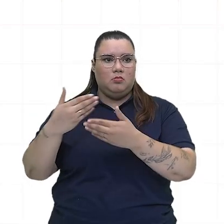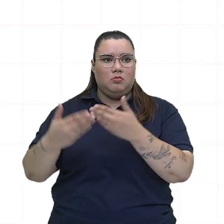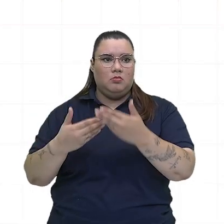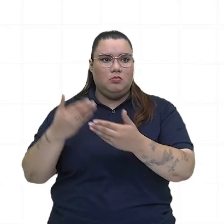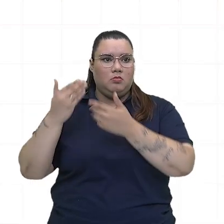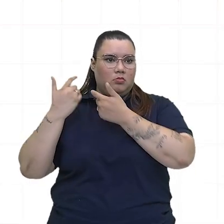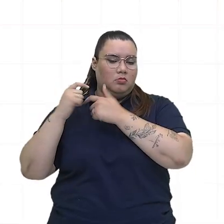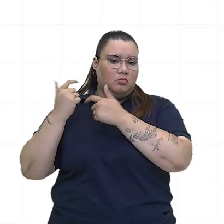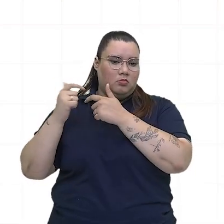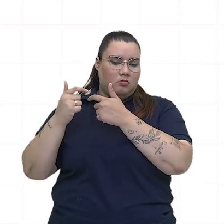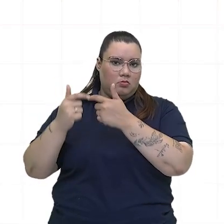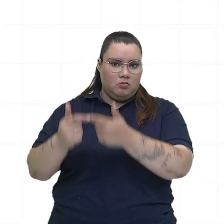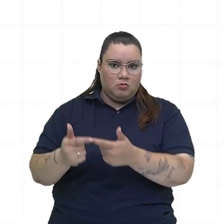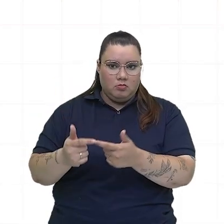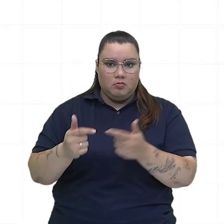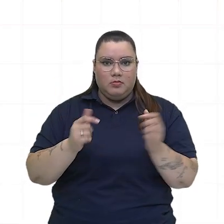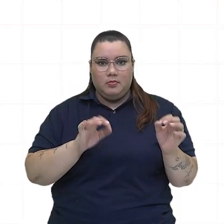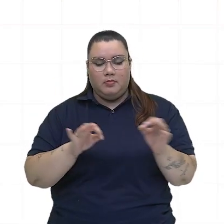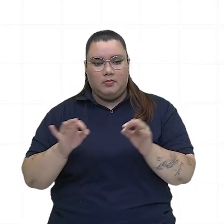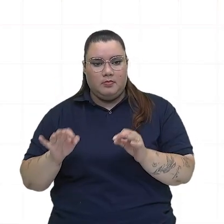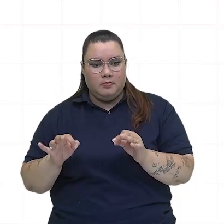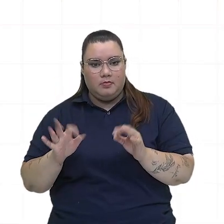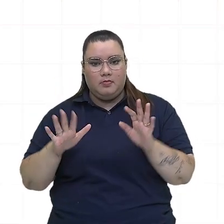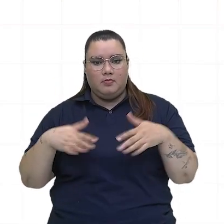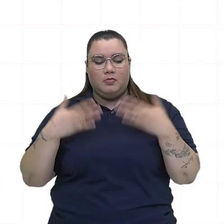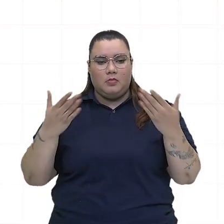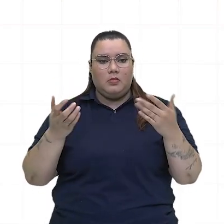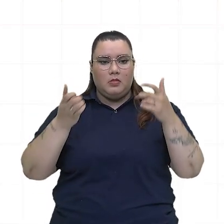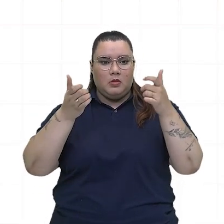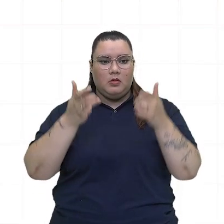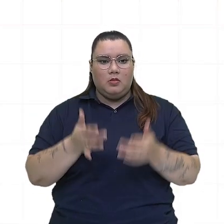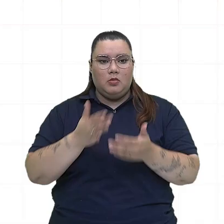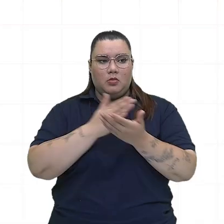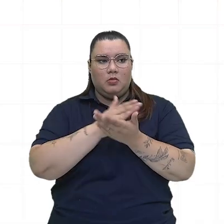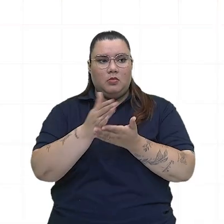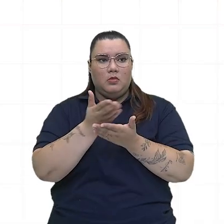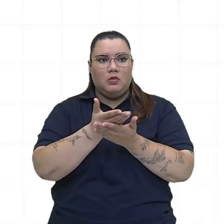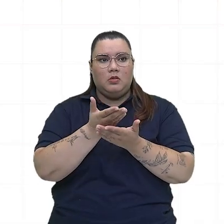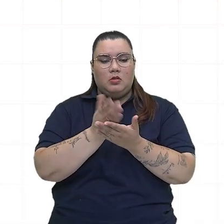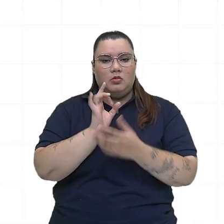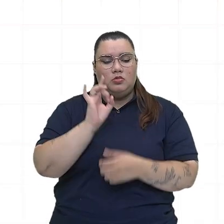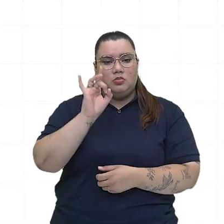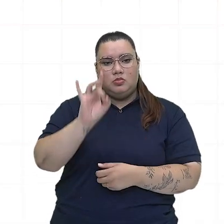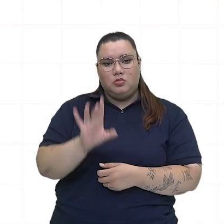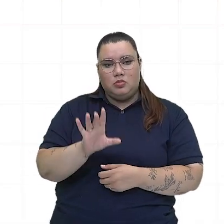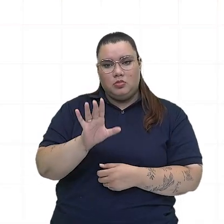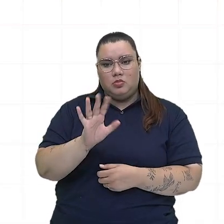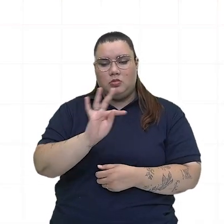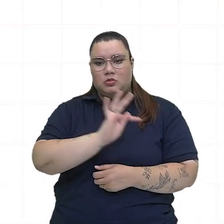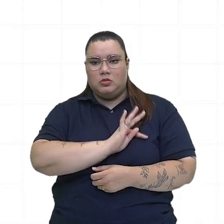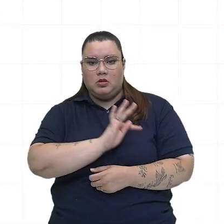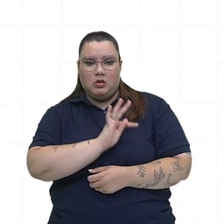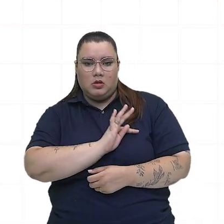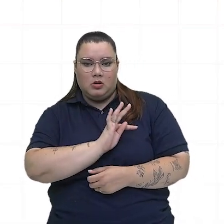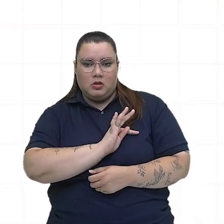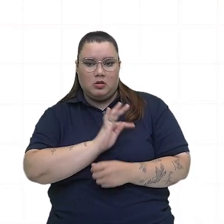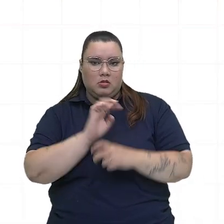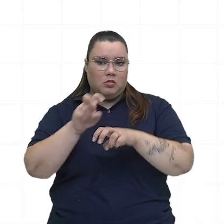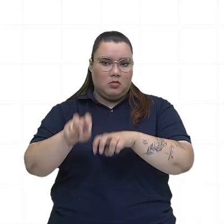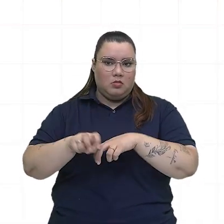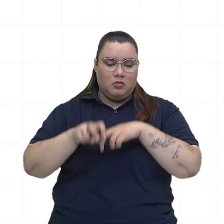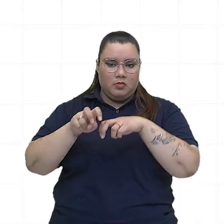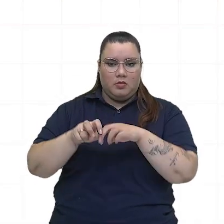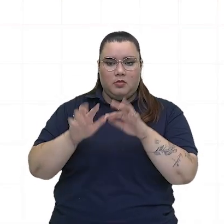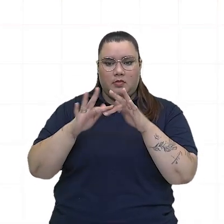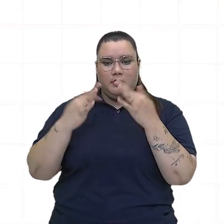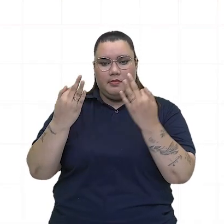há várias gerações. Então, como disse lá no início, não são somente as técnicas que o agricultor